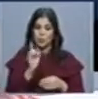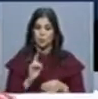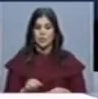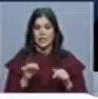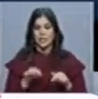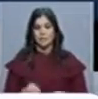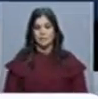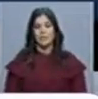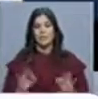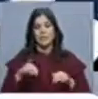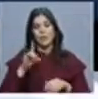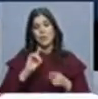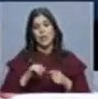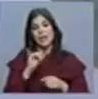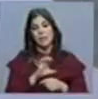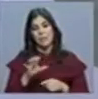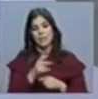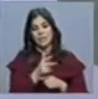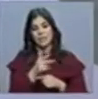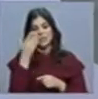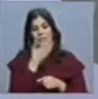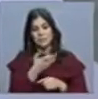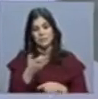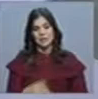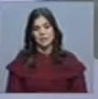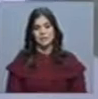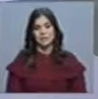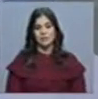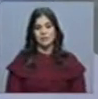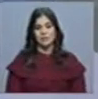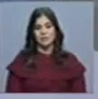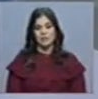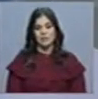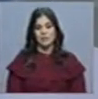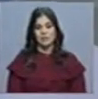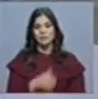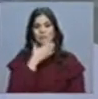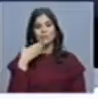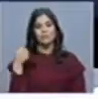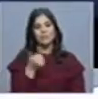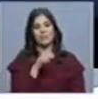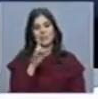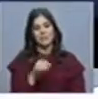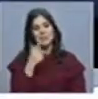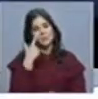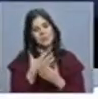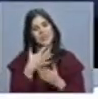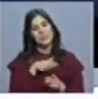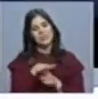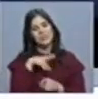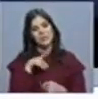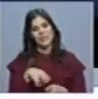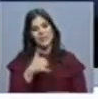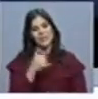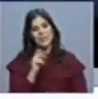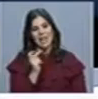Por fim, Miguel, do que nos trazes de imagem da semana? Olha, a imagem da semana é lindíssima e é um hino também a Portugal. Mais de 20